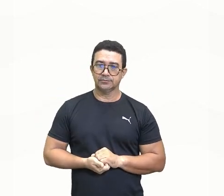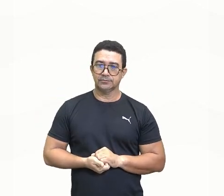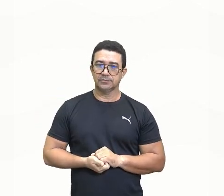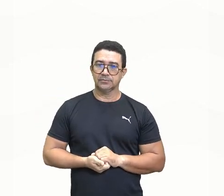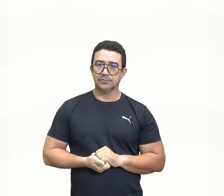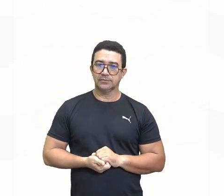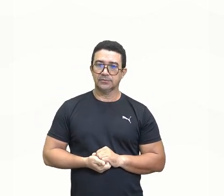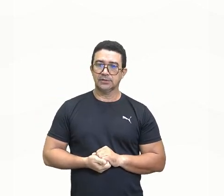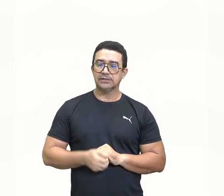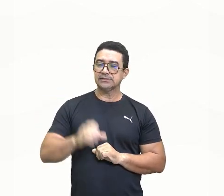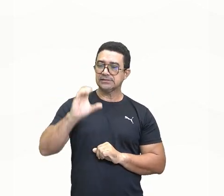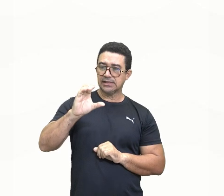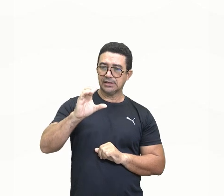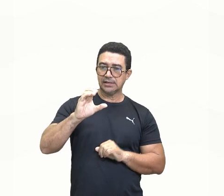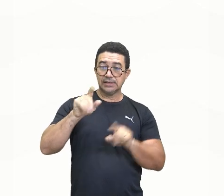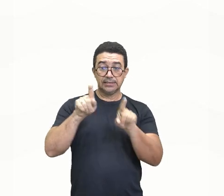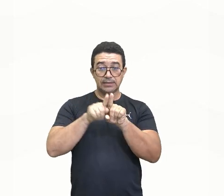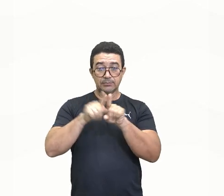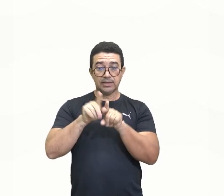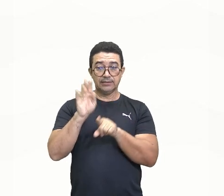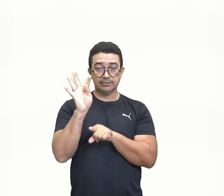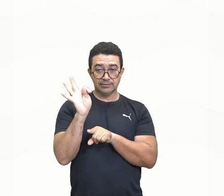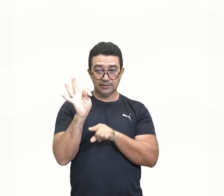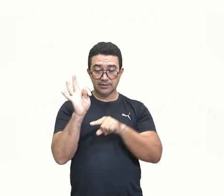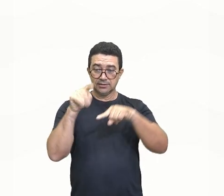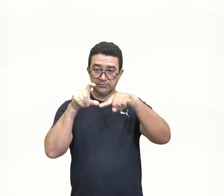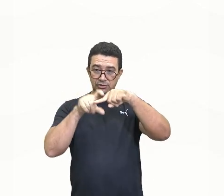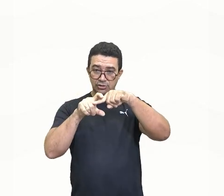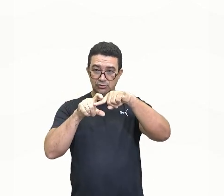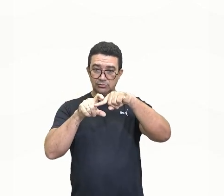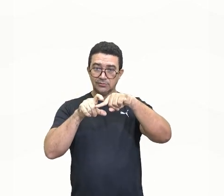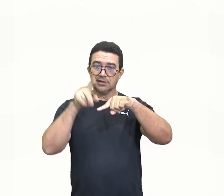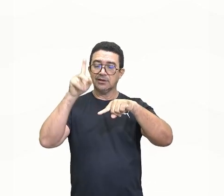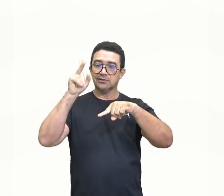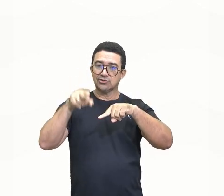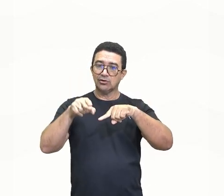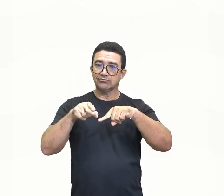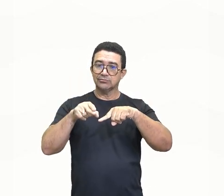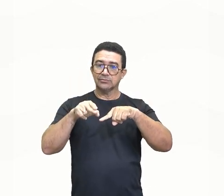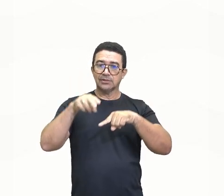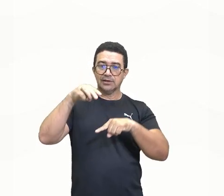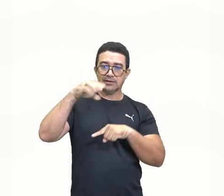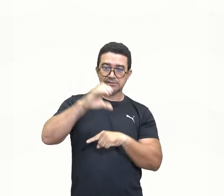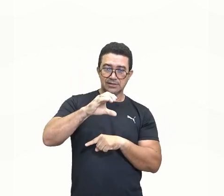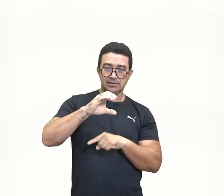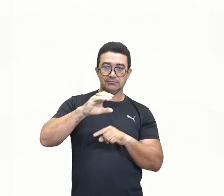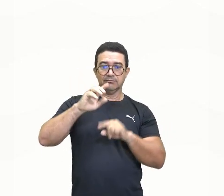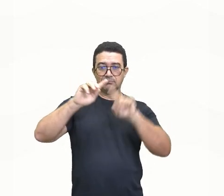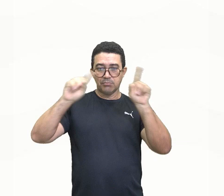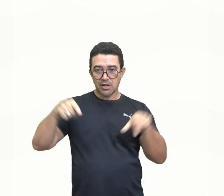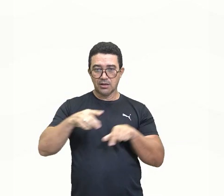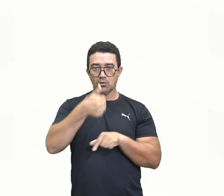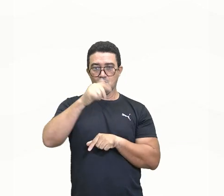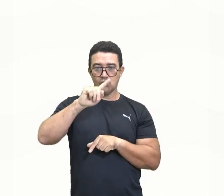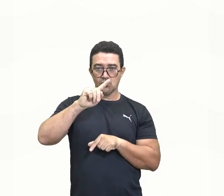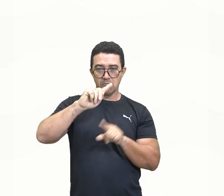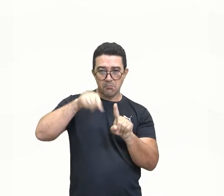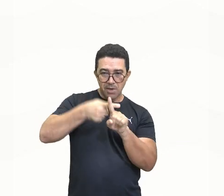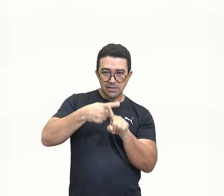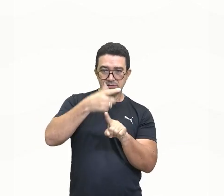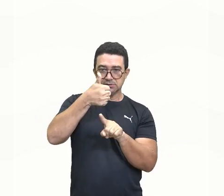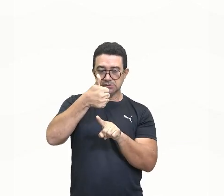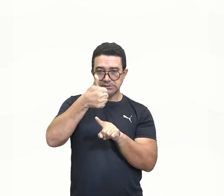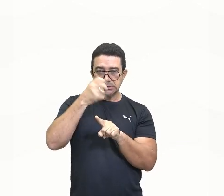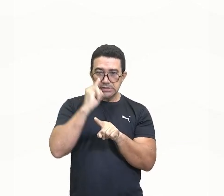e T dividido por C, sobra só quem? O I vezes o T, tá bom? Então, a gente pode utilizar